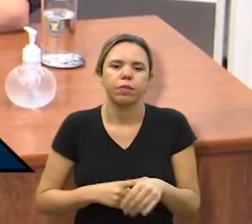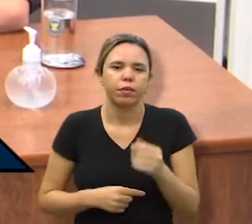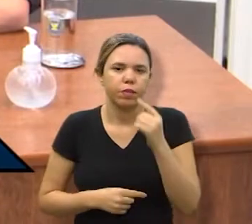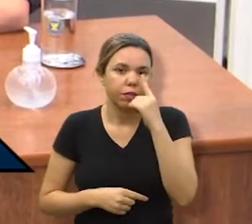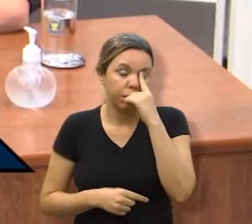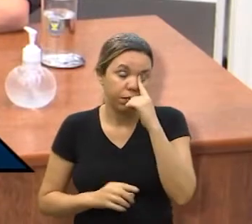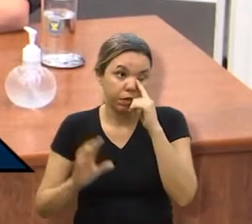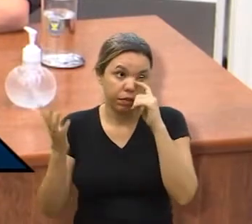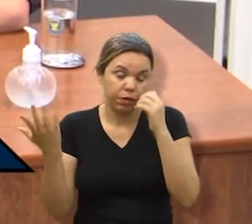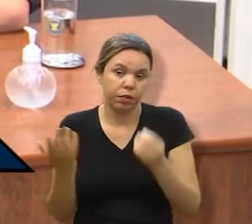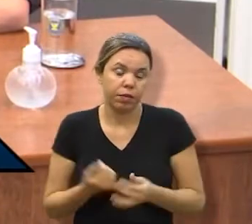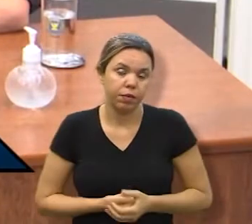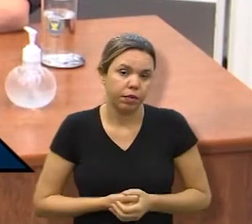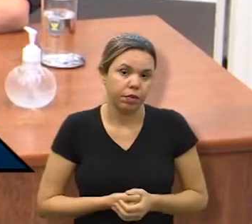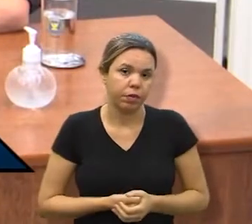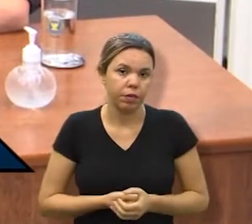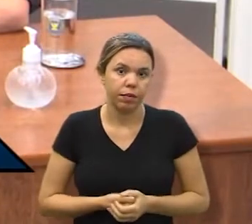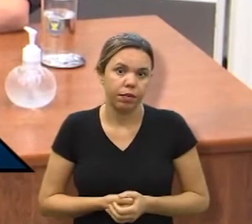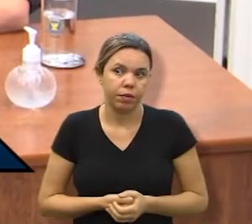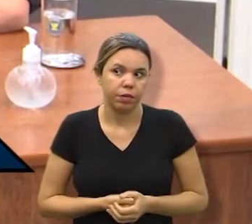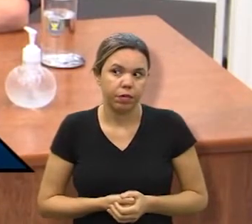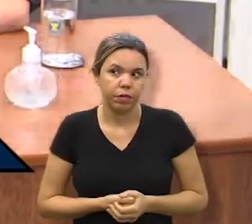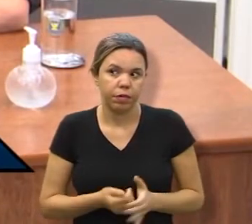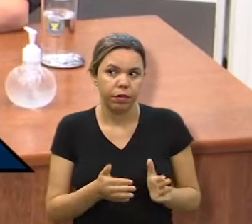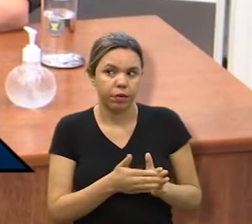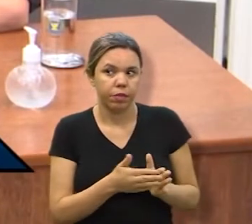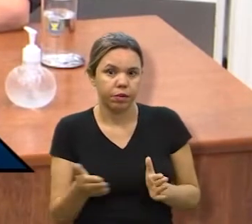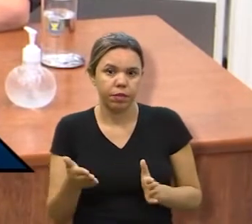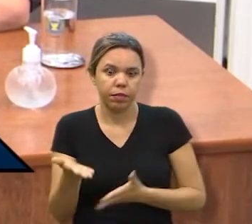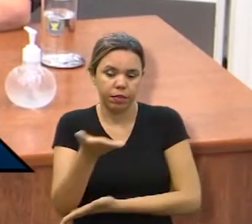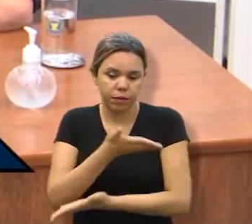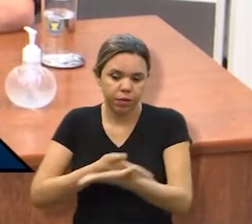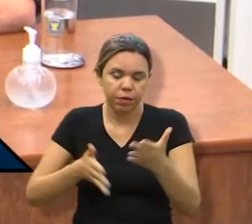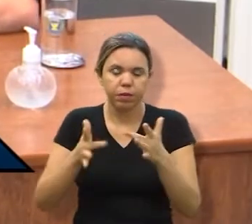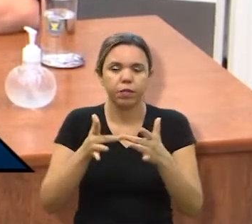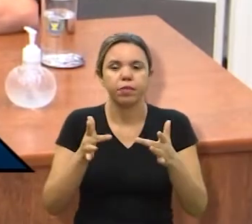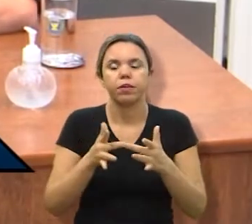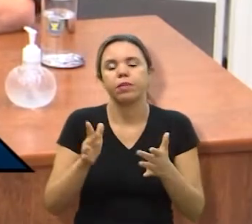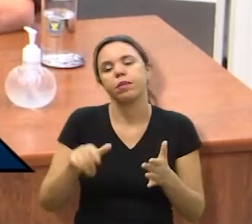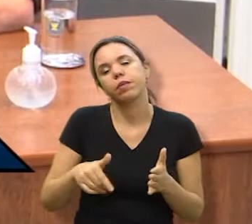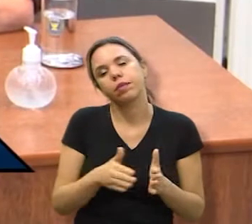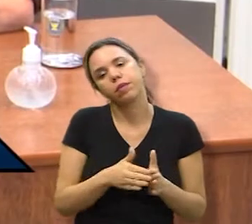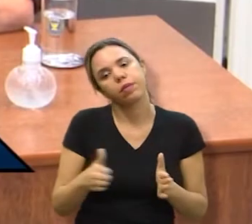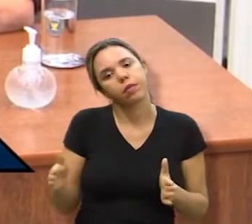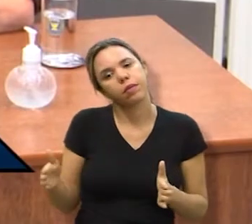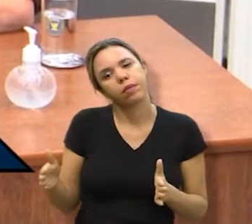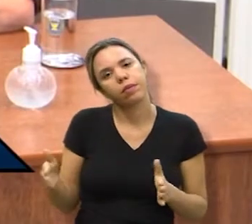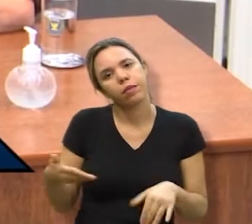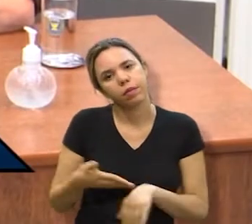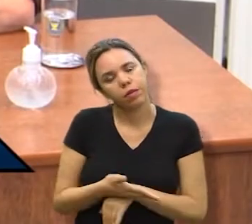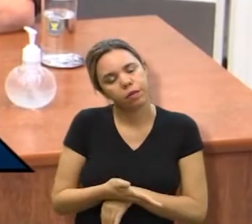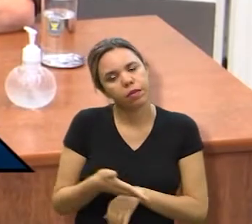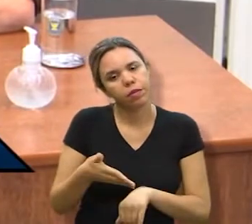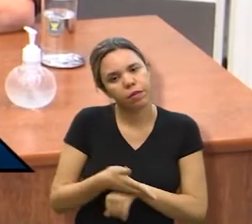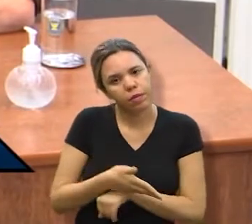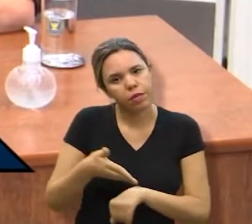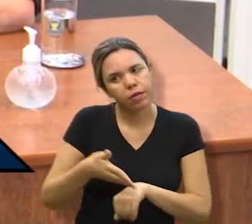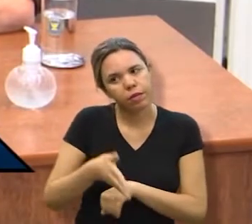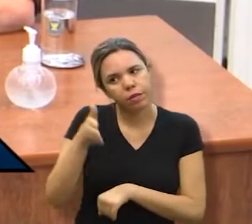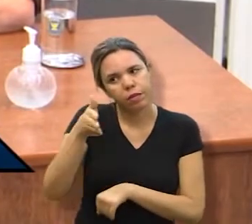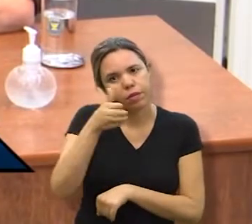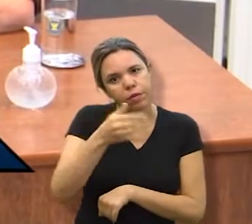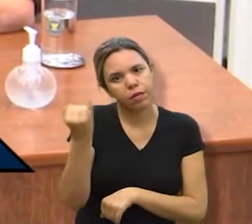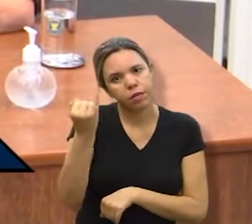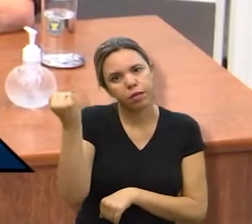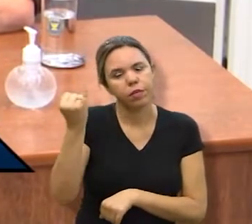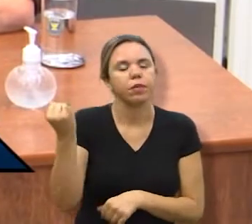momento que ocorre a fase da ressocialização. E essa fase da ressocialização